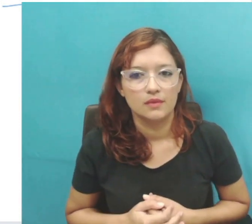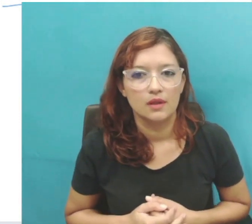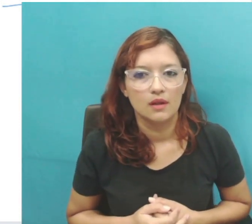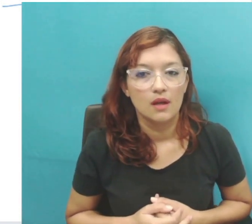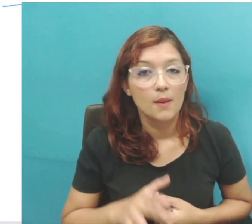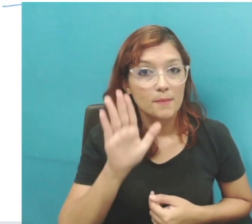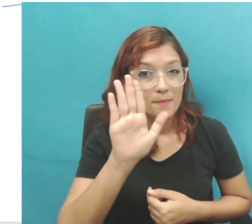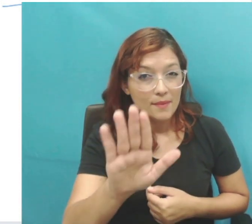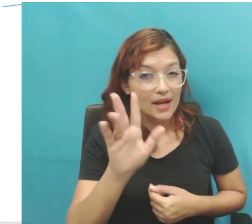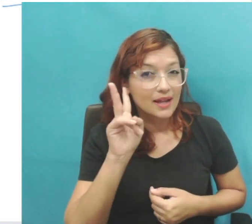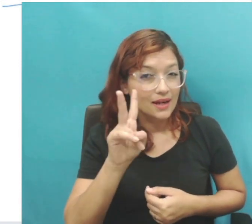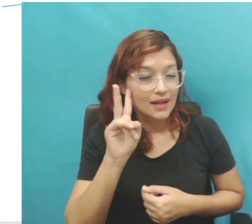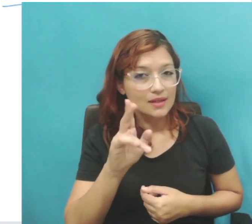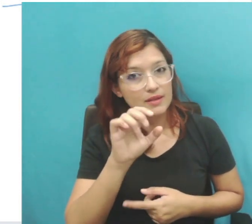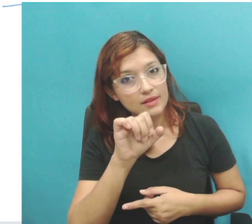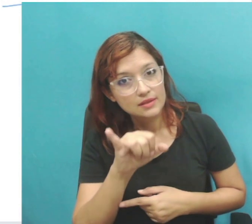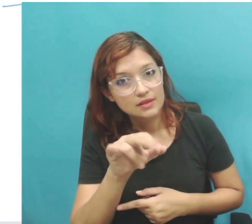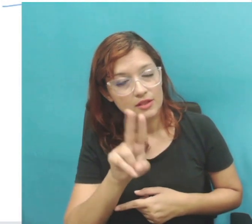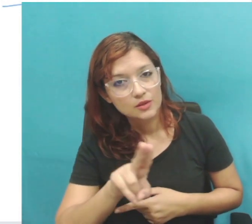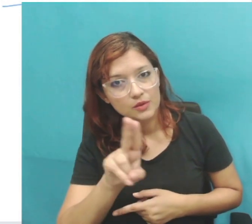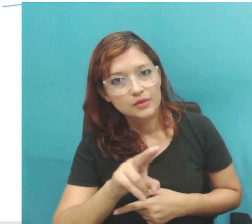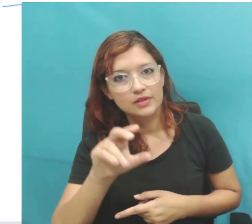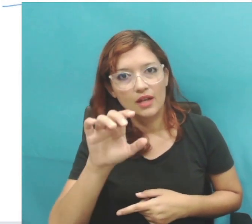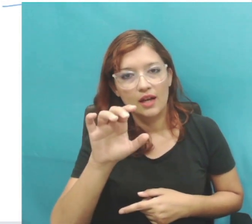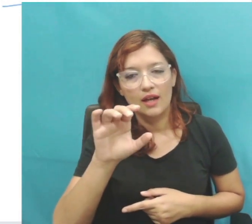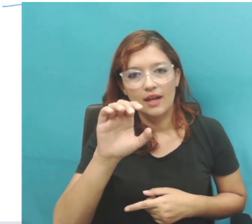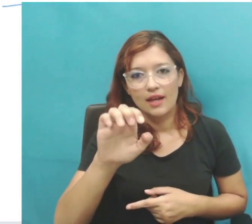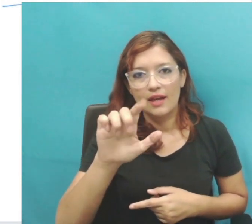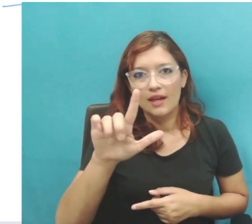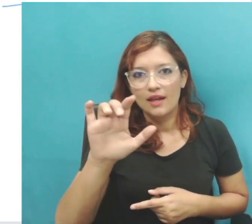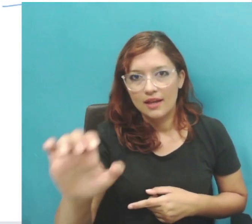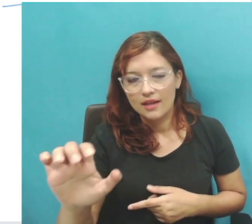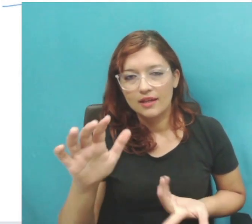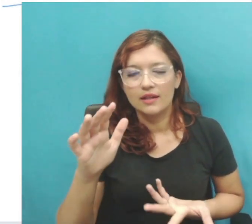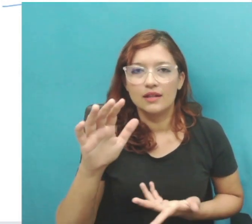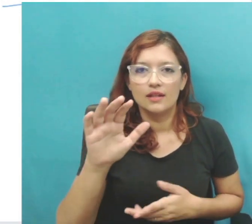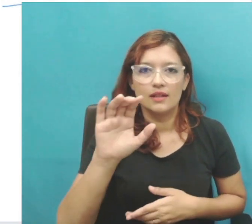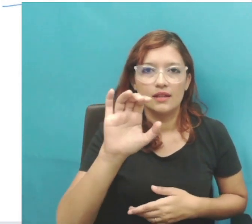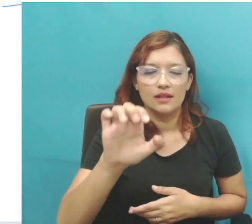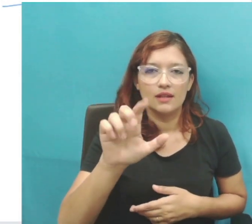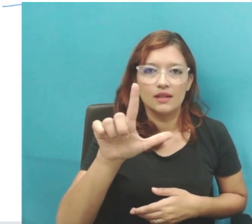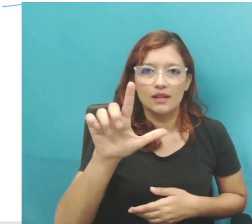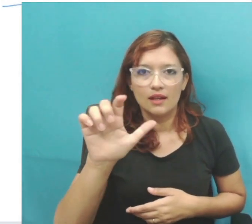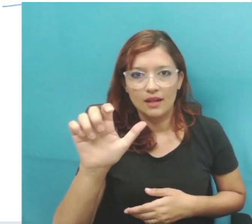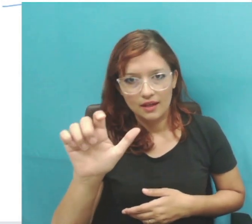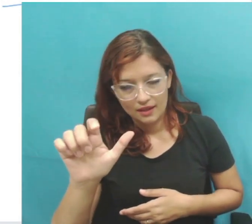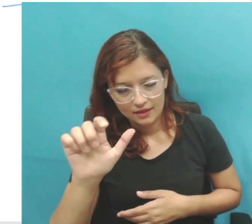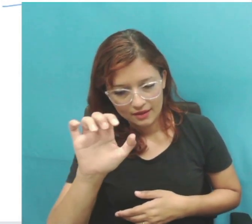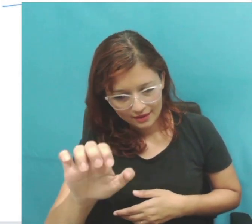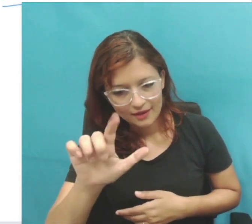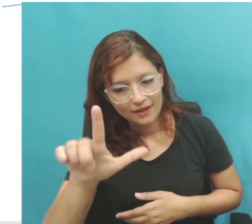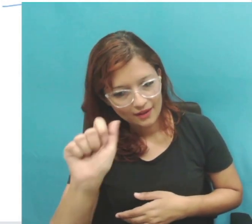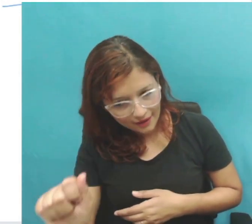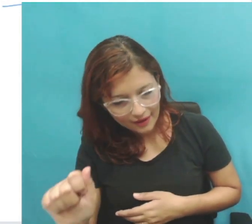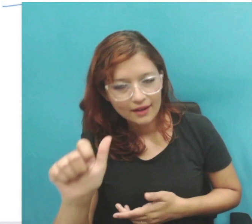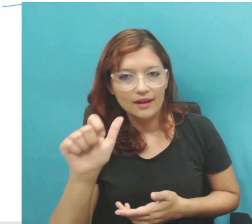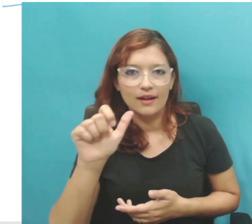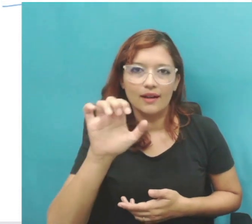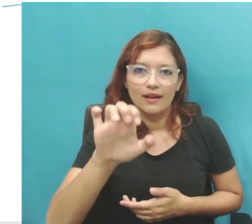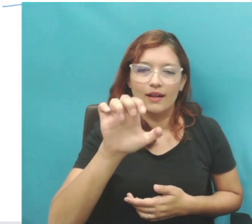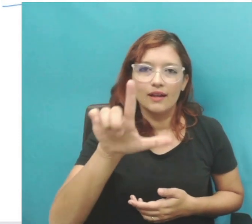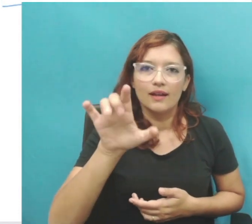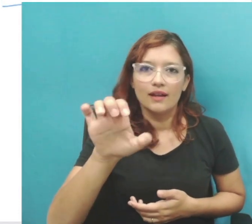Ele tem o mesmo significado. Mas lembra, se eu vou usar ele, ou ela,